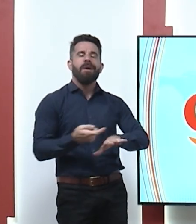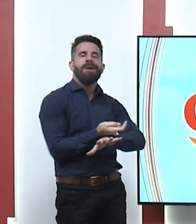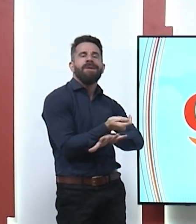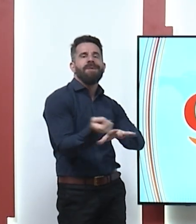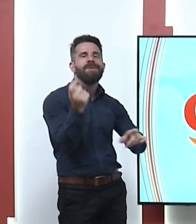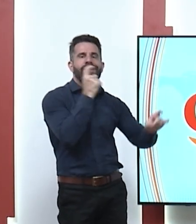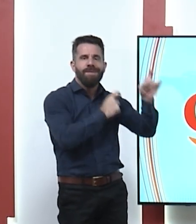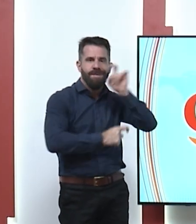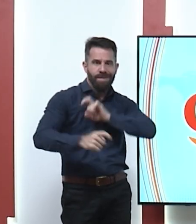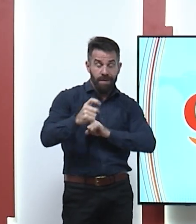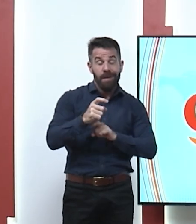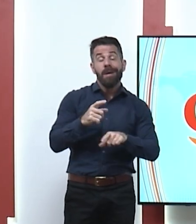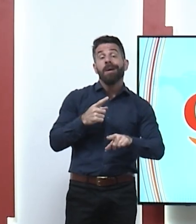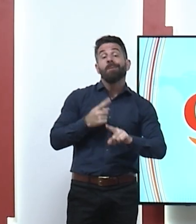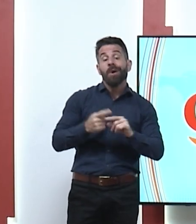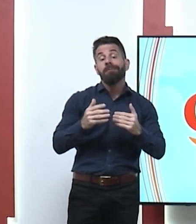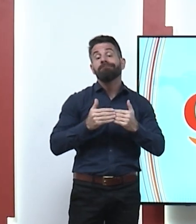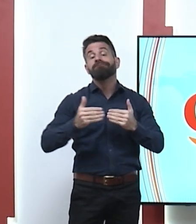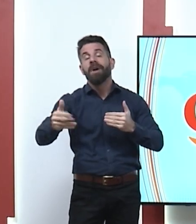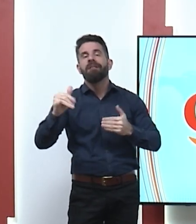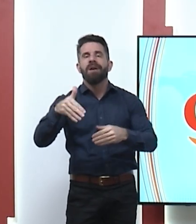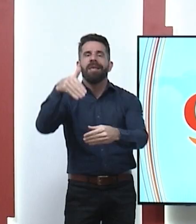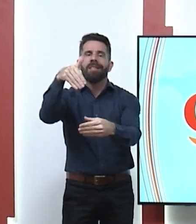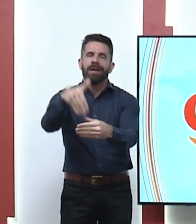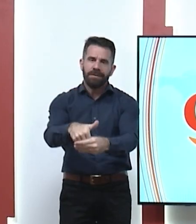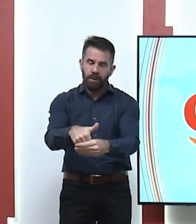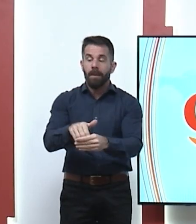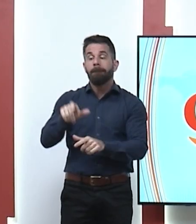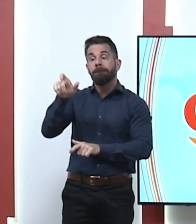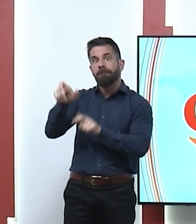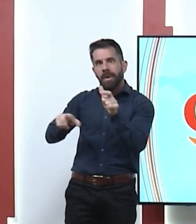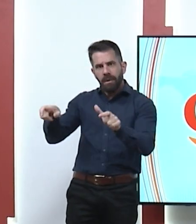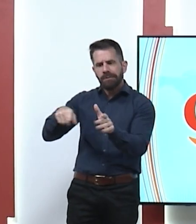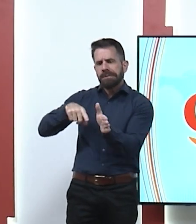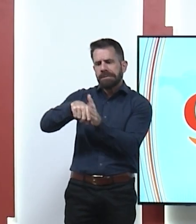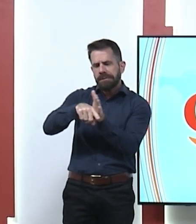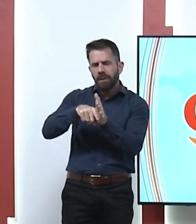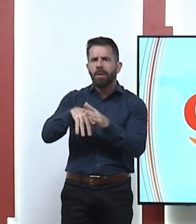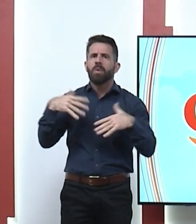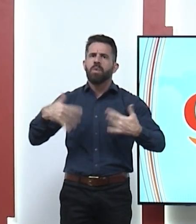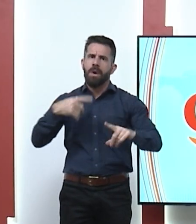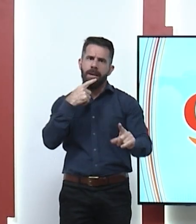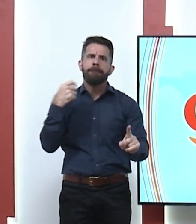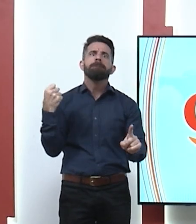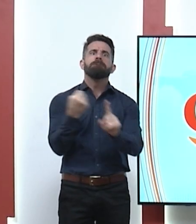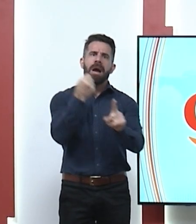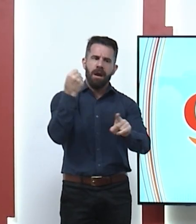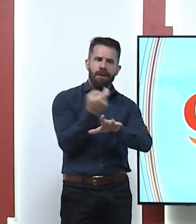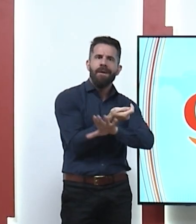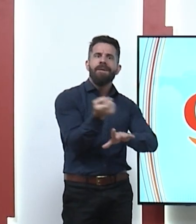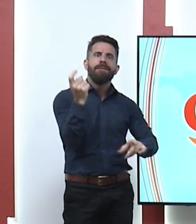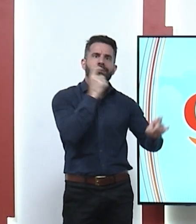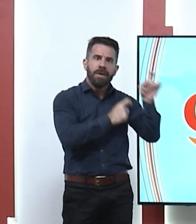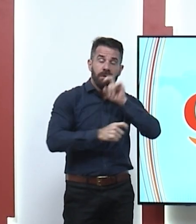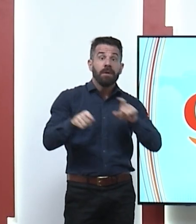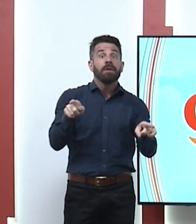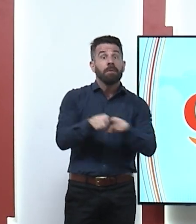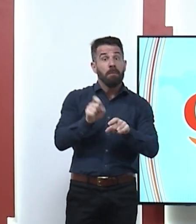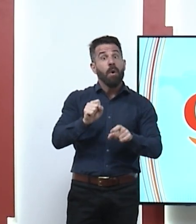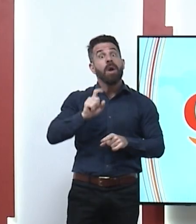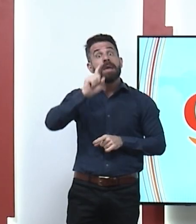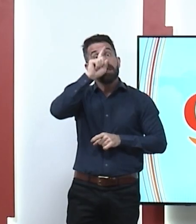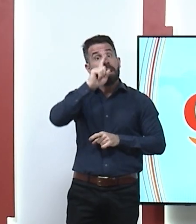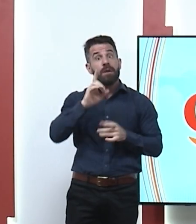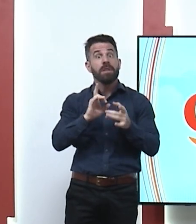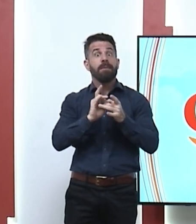eleitoral. Especialistas têm discutido os impactos das fake news e também os riscos delas para a democracia. Veja um